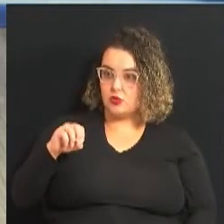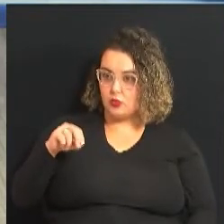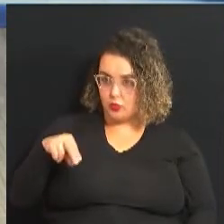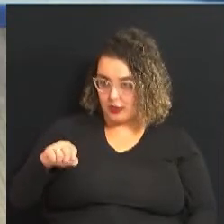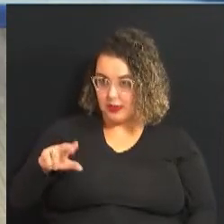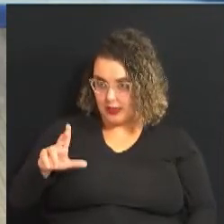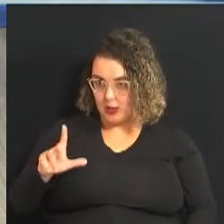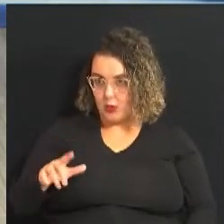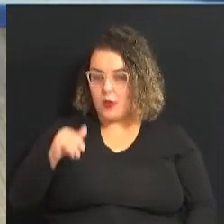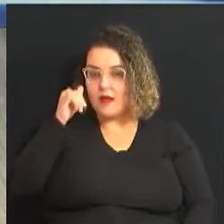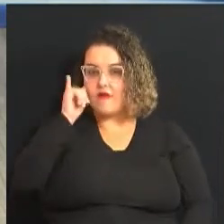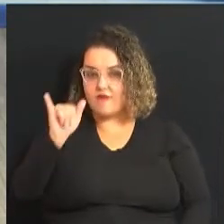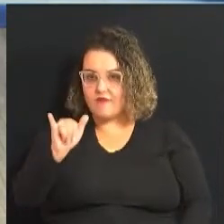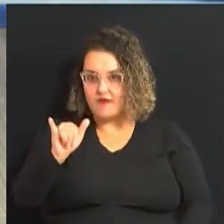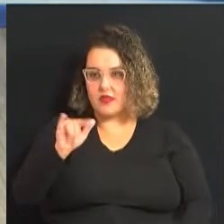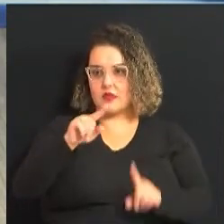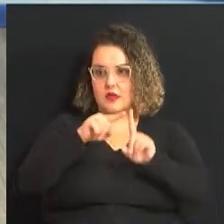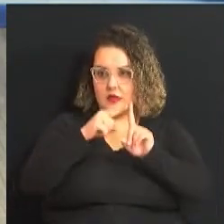mais utilizada?